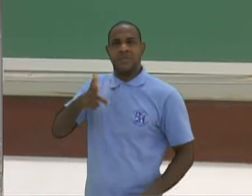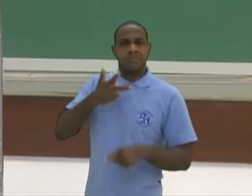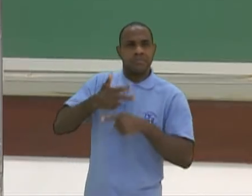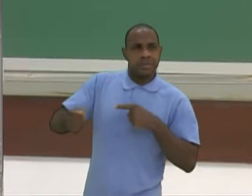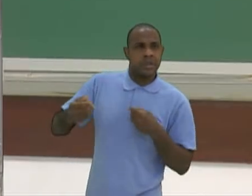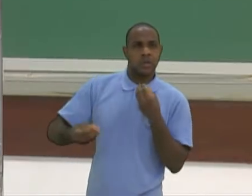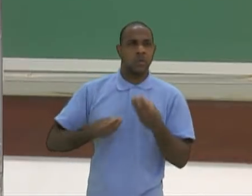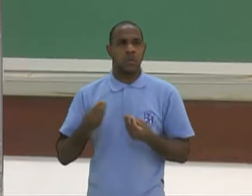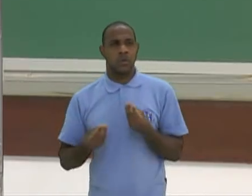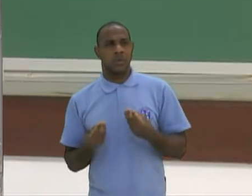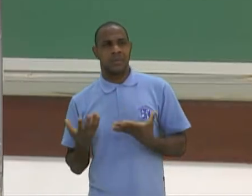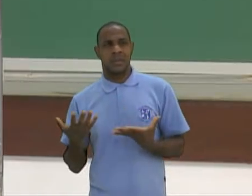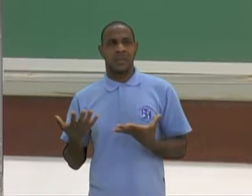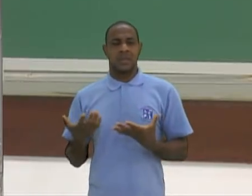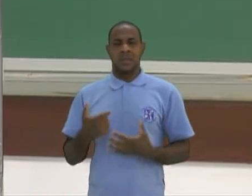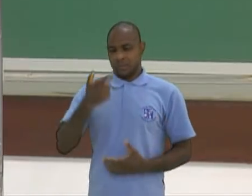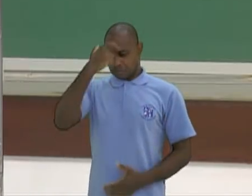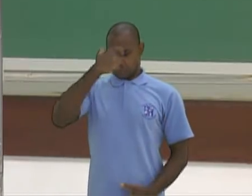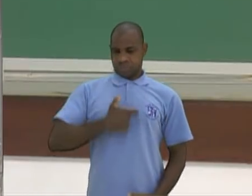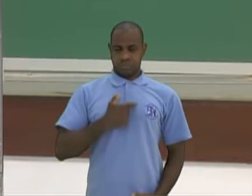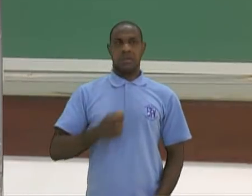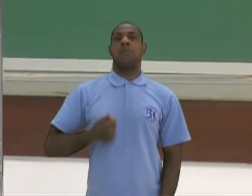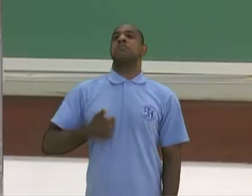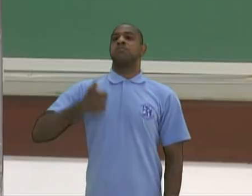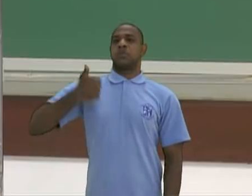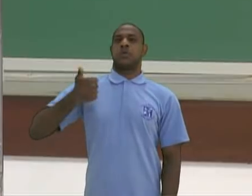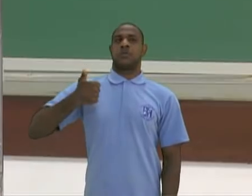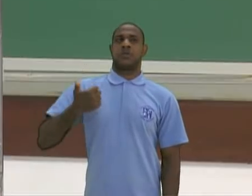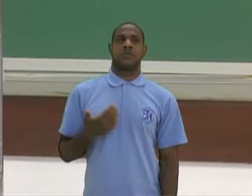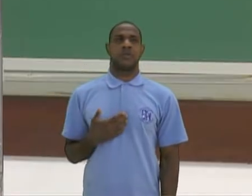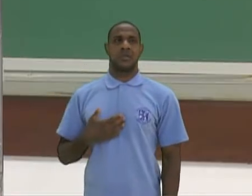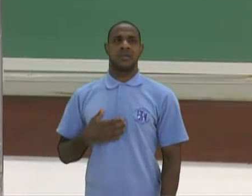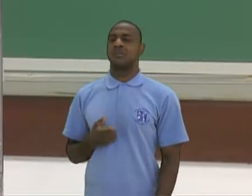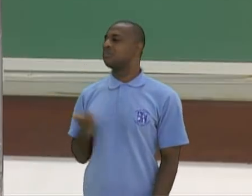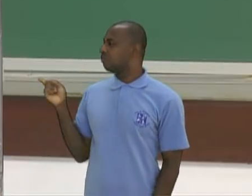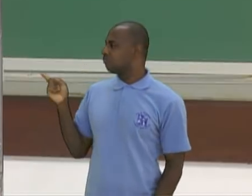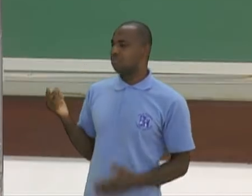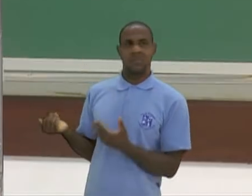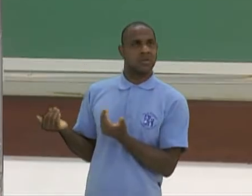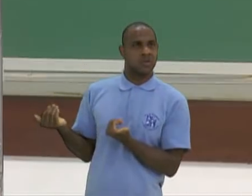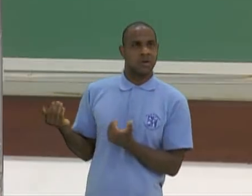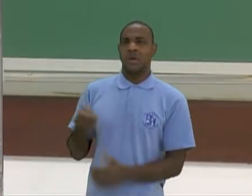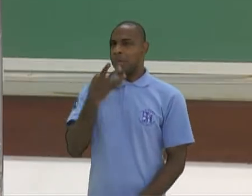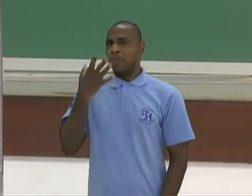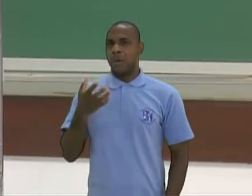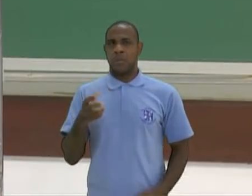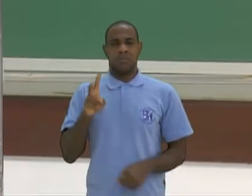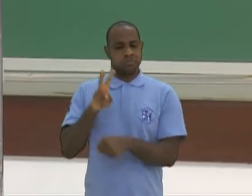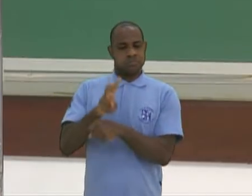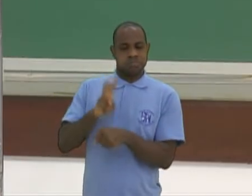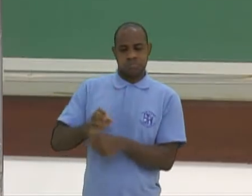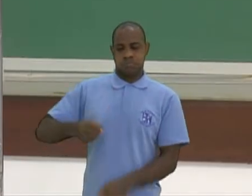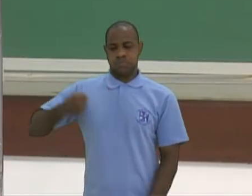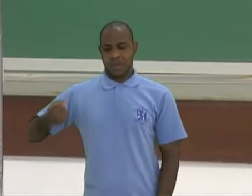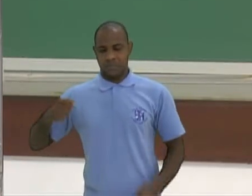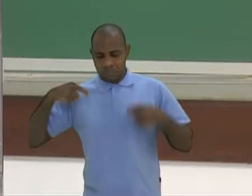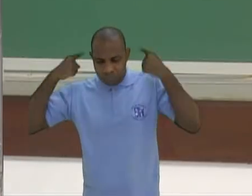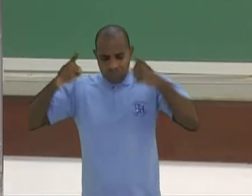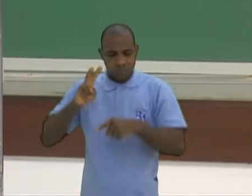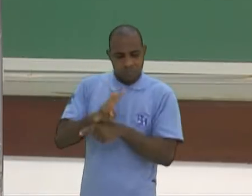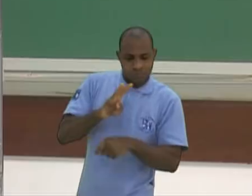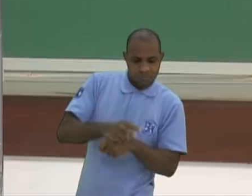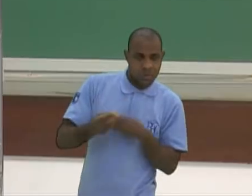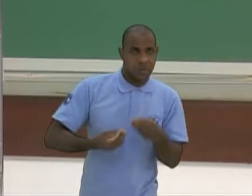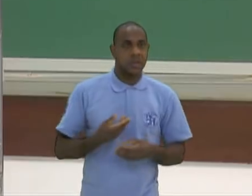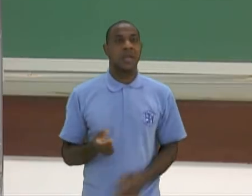né, com uma posição positiva, uma imagem de Jesus Cristo como um bom pastor, somente na Idade Média,